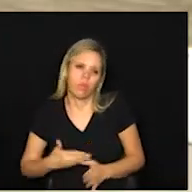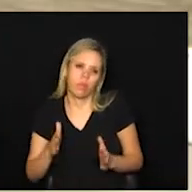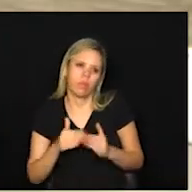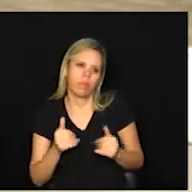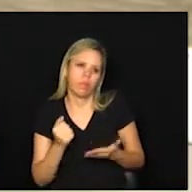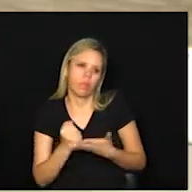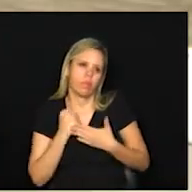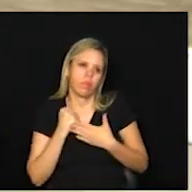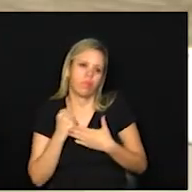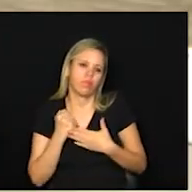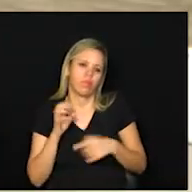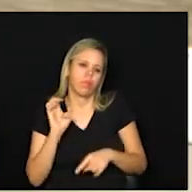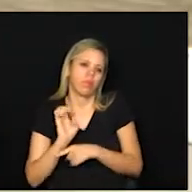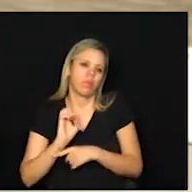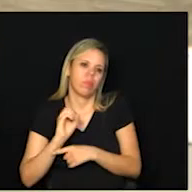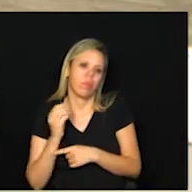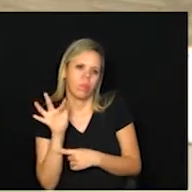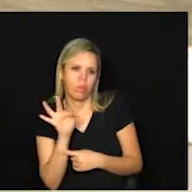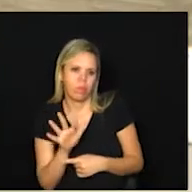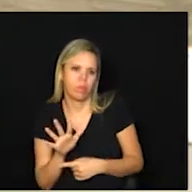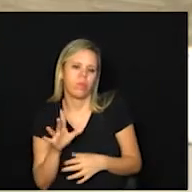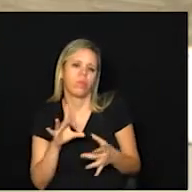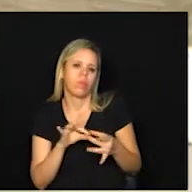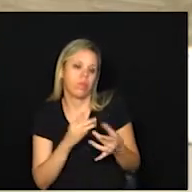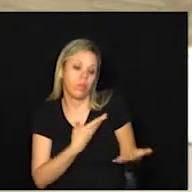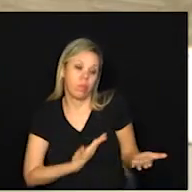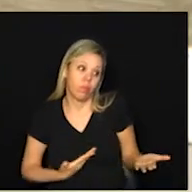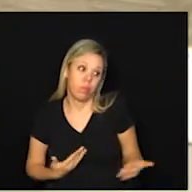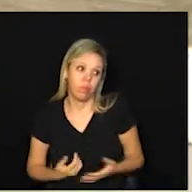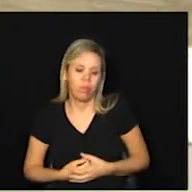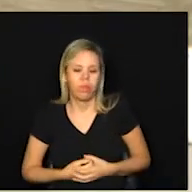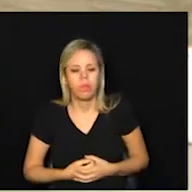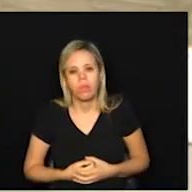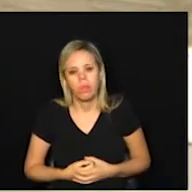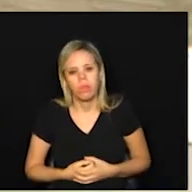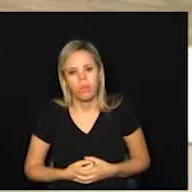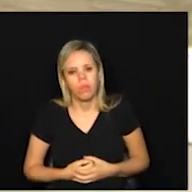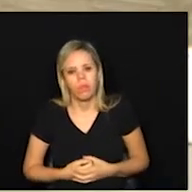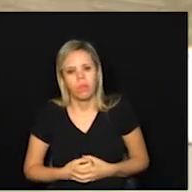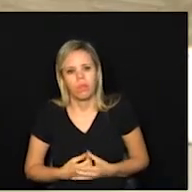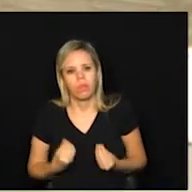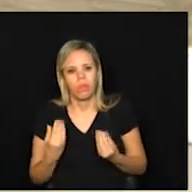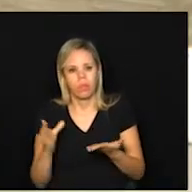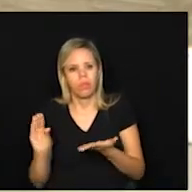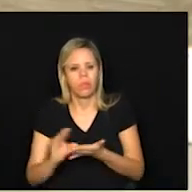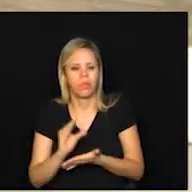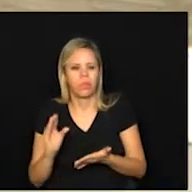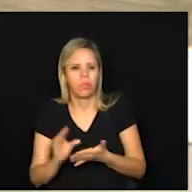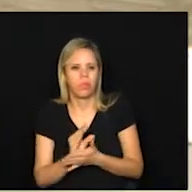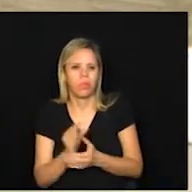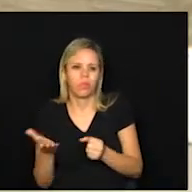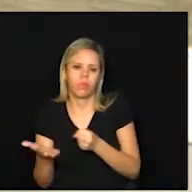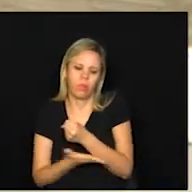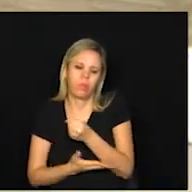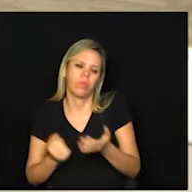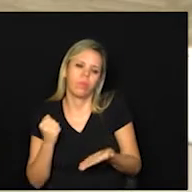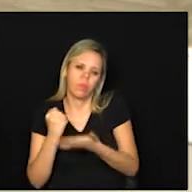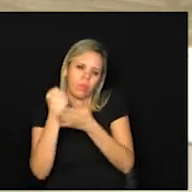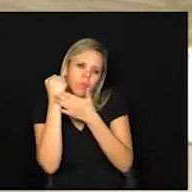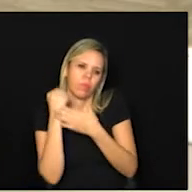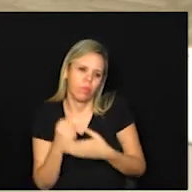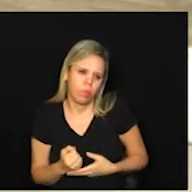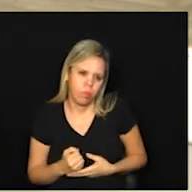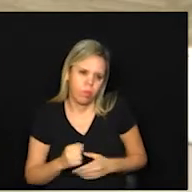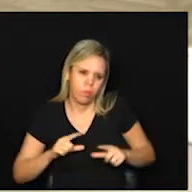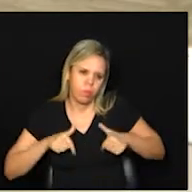o próprio governo do Estado, o governo da União, né, no sentido de garantir os recursos mínimos para que